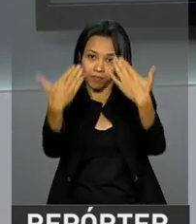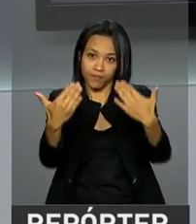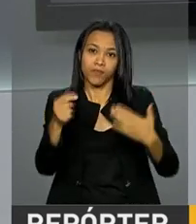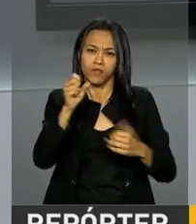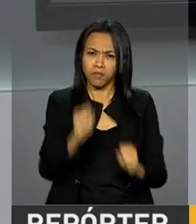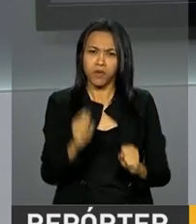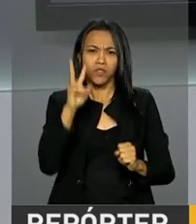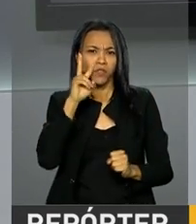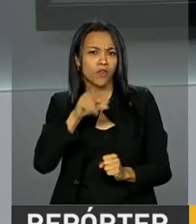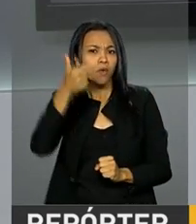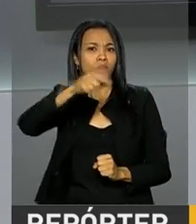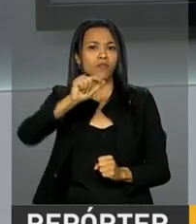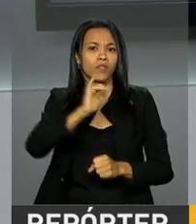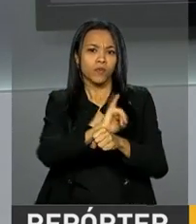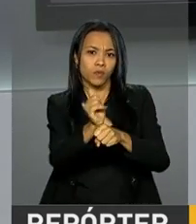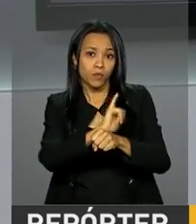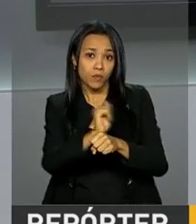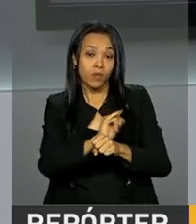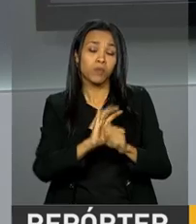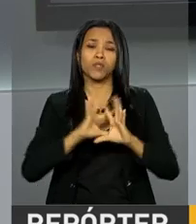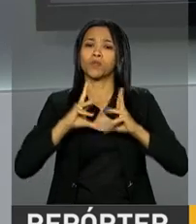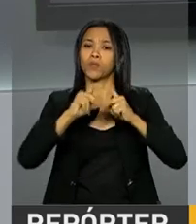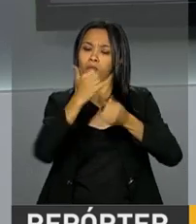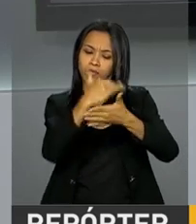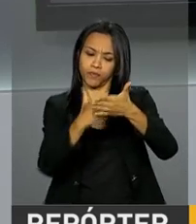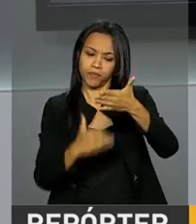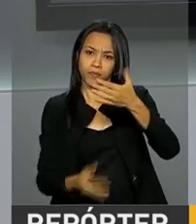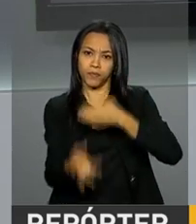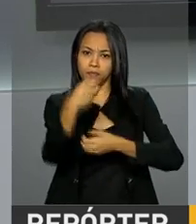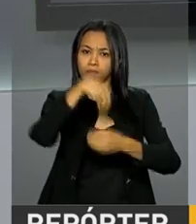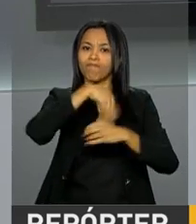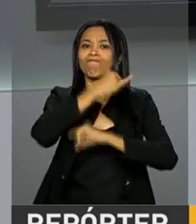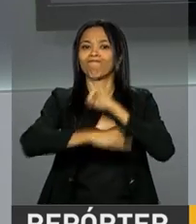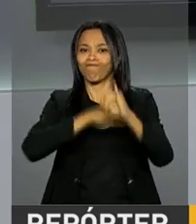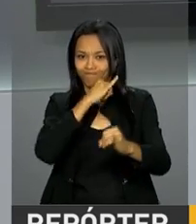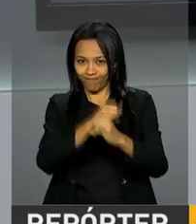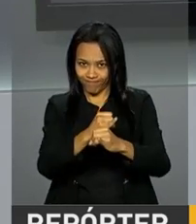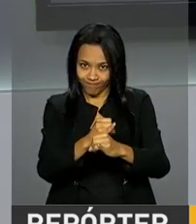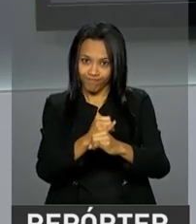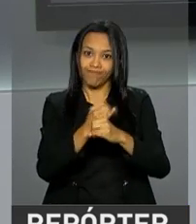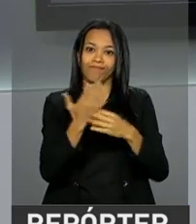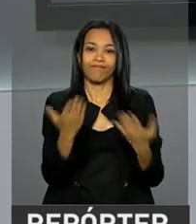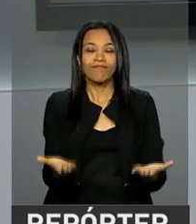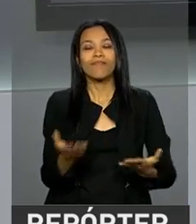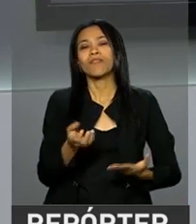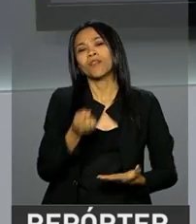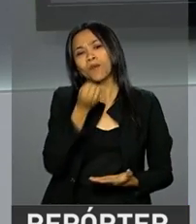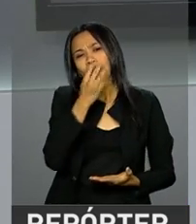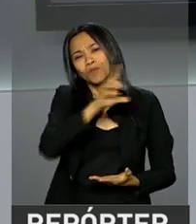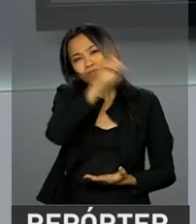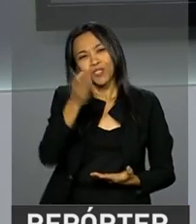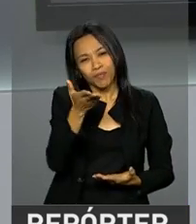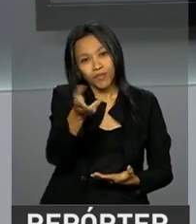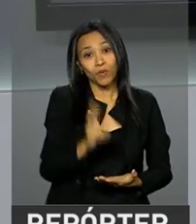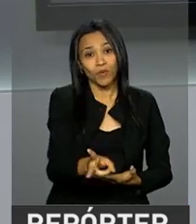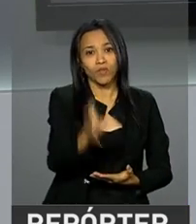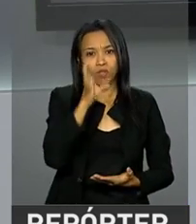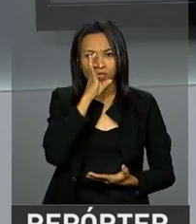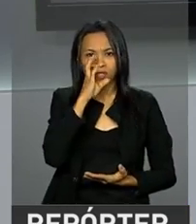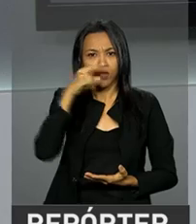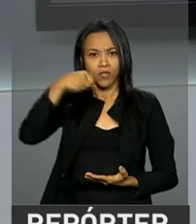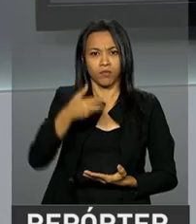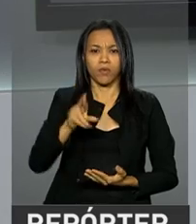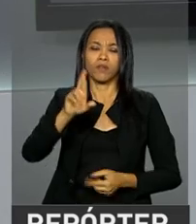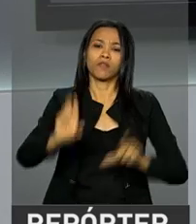você pode rever as reportagens no YouTube e toda a programação também está na nossa página da internet um bom dia para você e continue com a gente